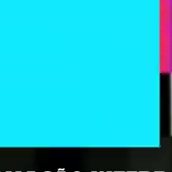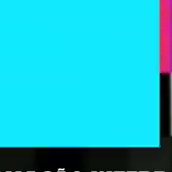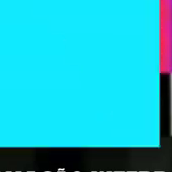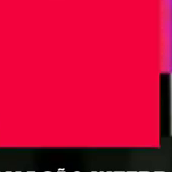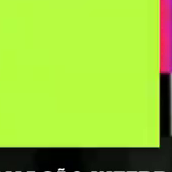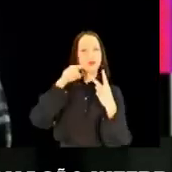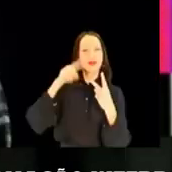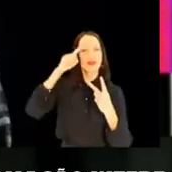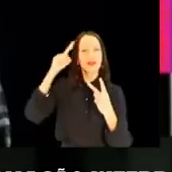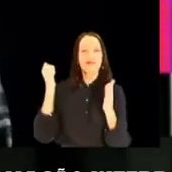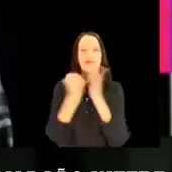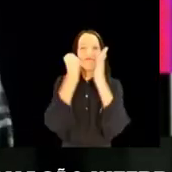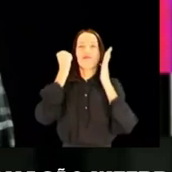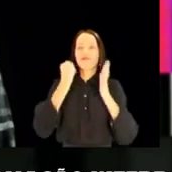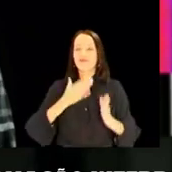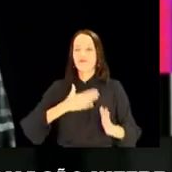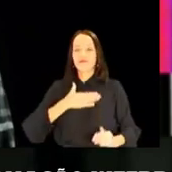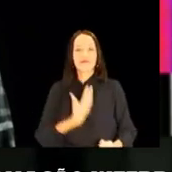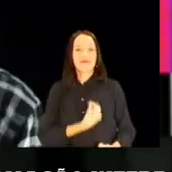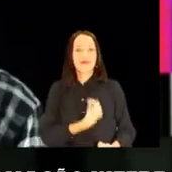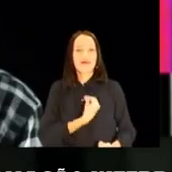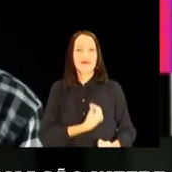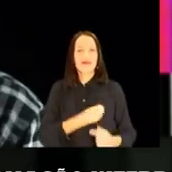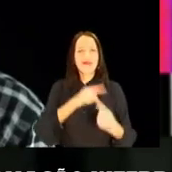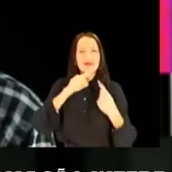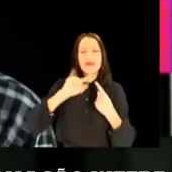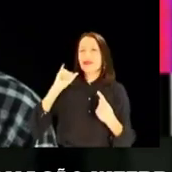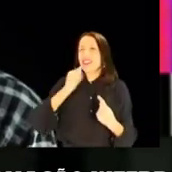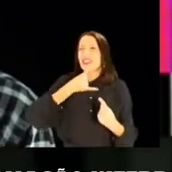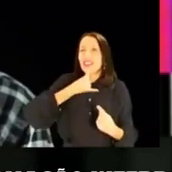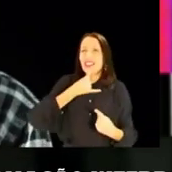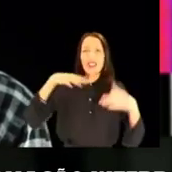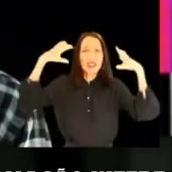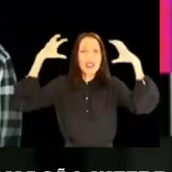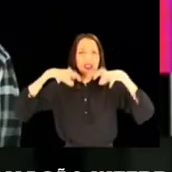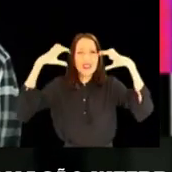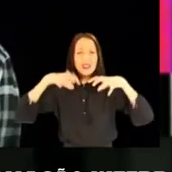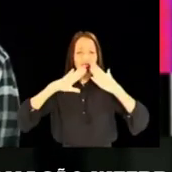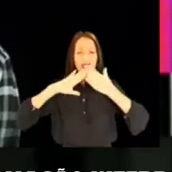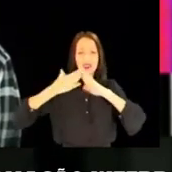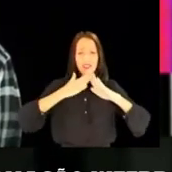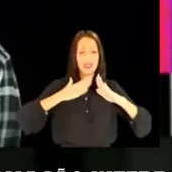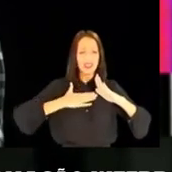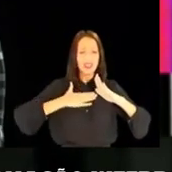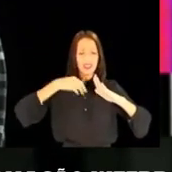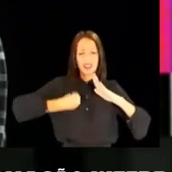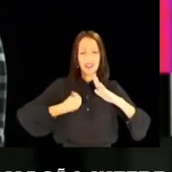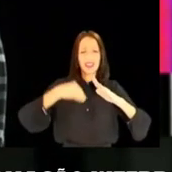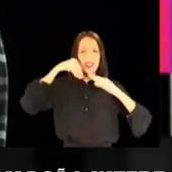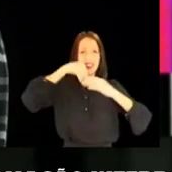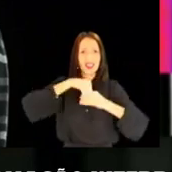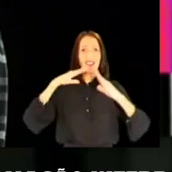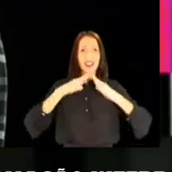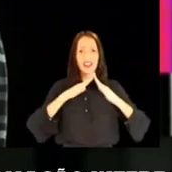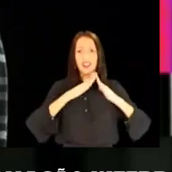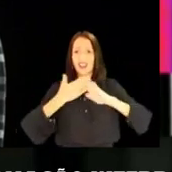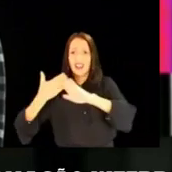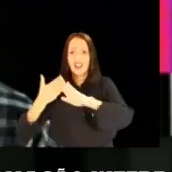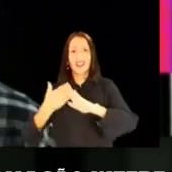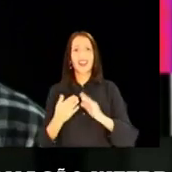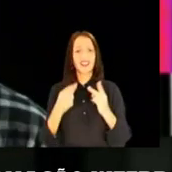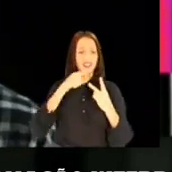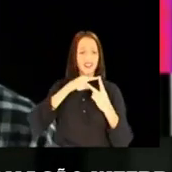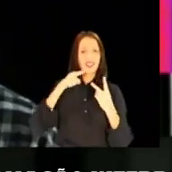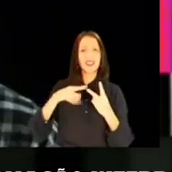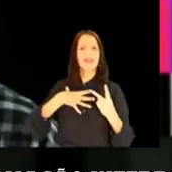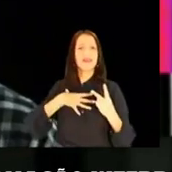isso. Tem 2 dias que marcaram minha vida. Um dia foi muito triste, no dia que a chuva levou o barraco onde eu morava.